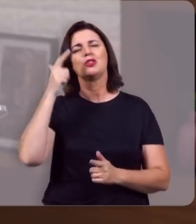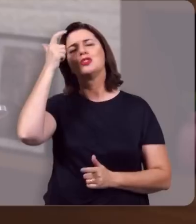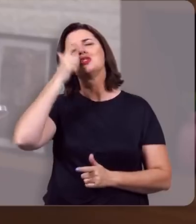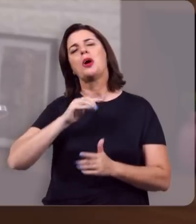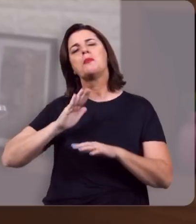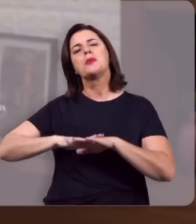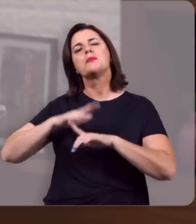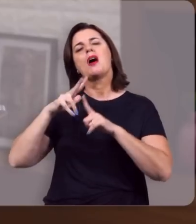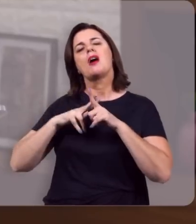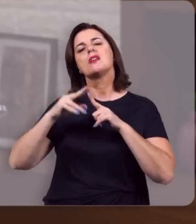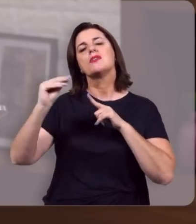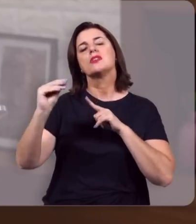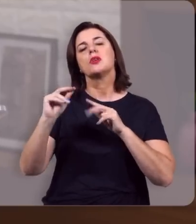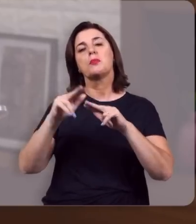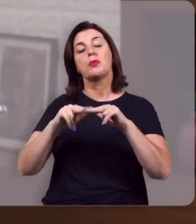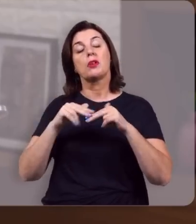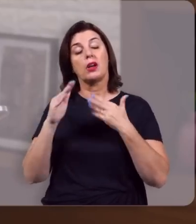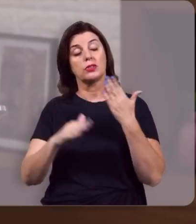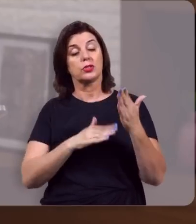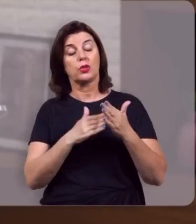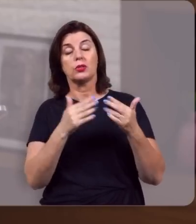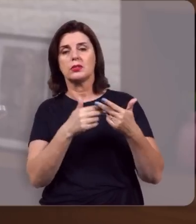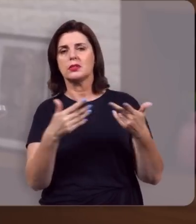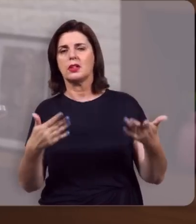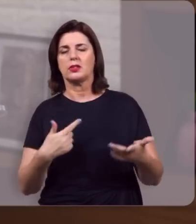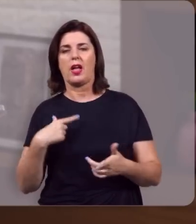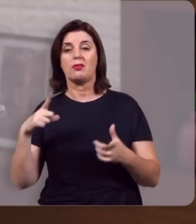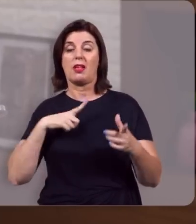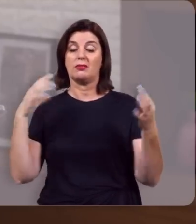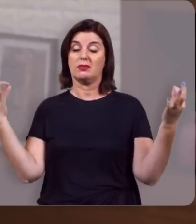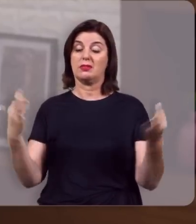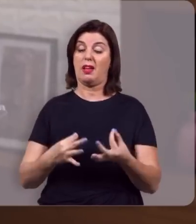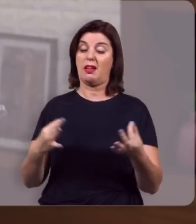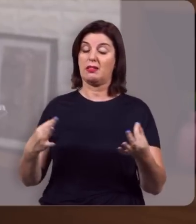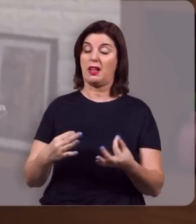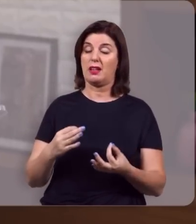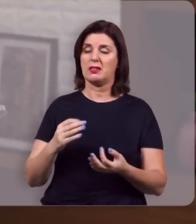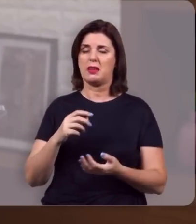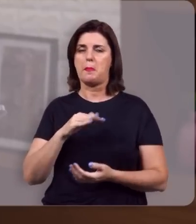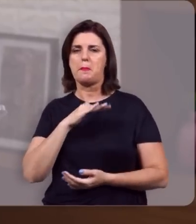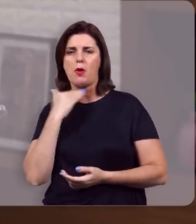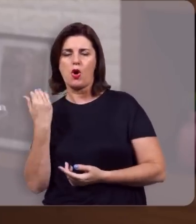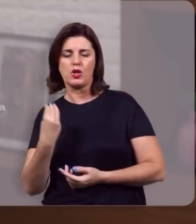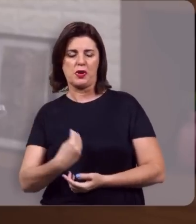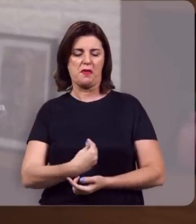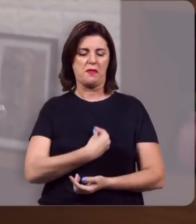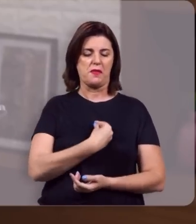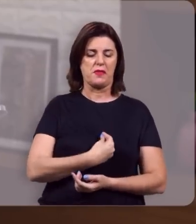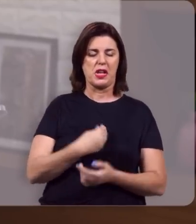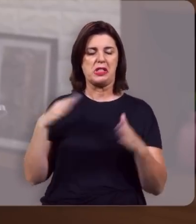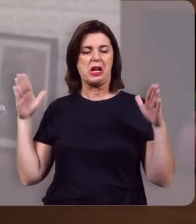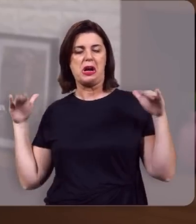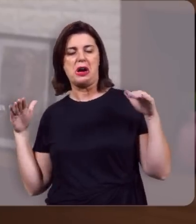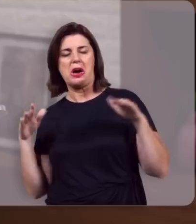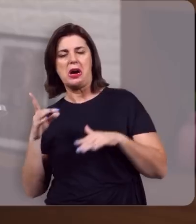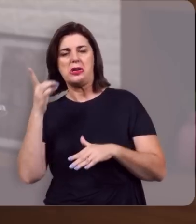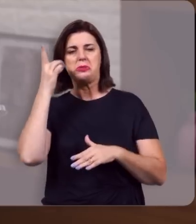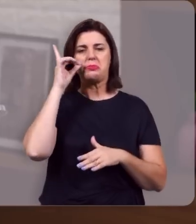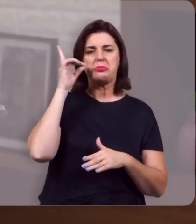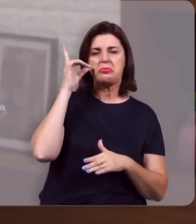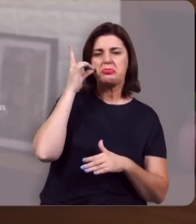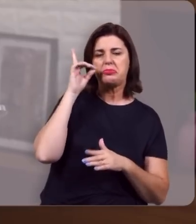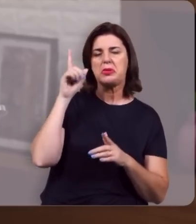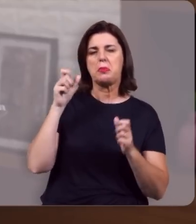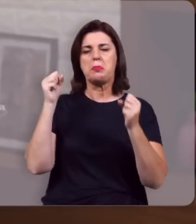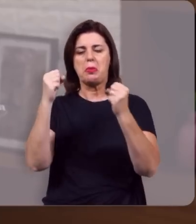vencedores por meio de todas essas coisas. E eu estou bem certo de que nem a morte, nem a vida, nem anjos, nem